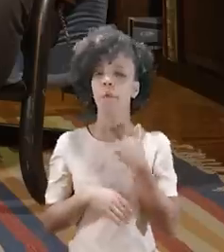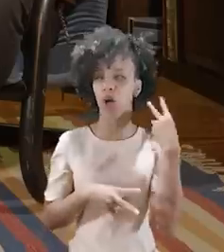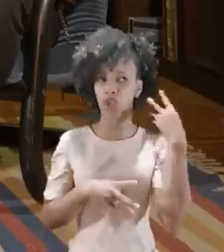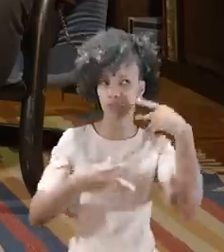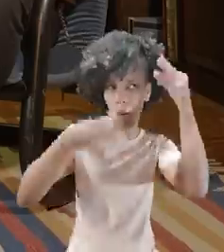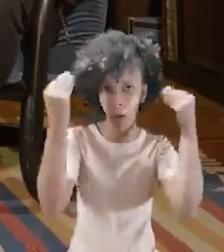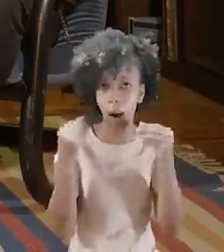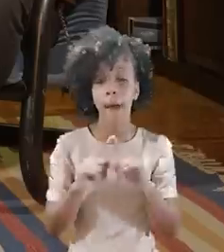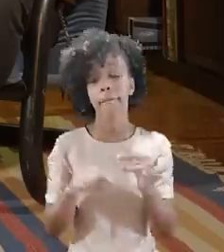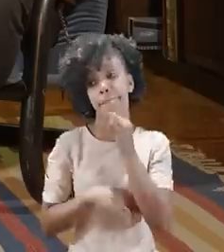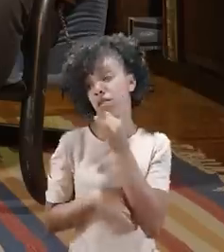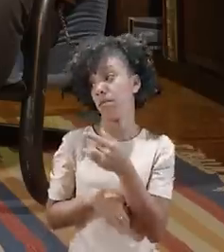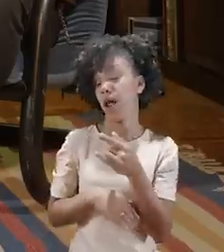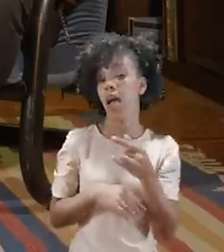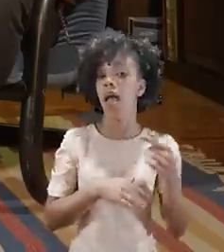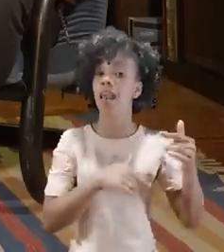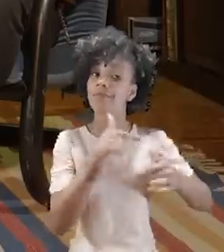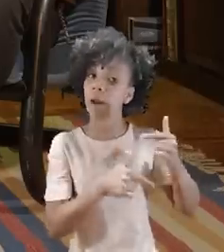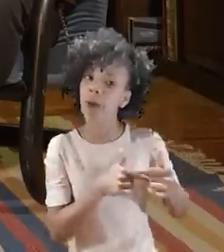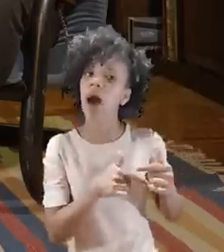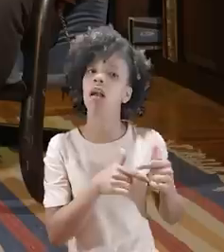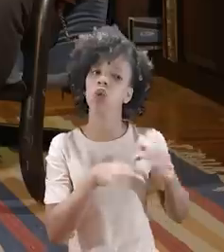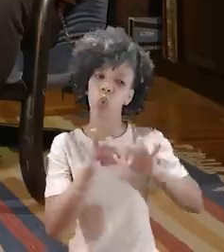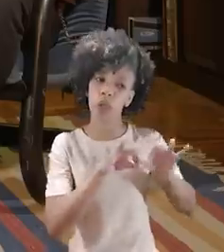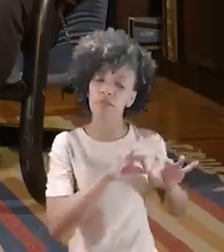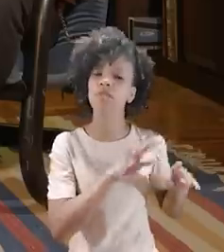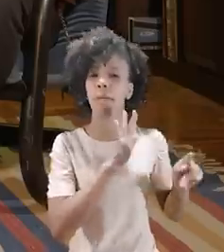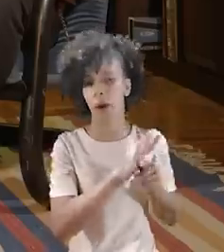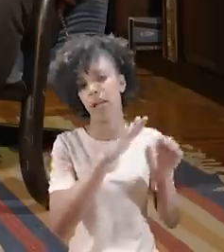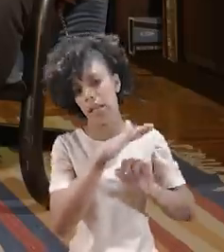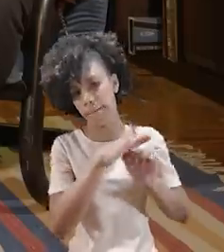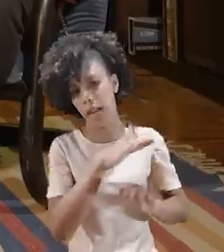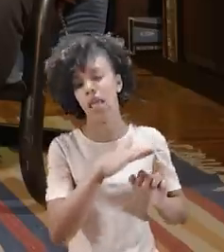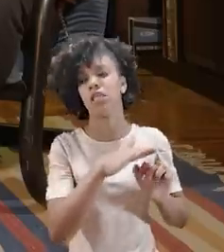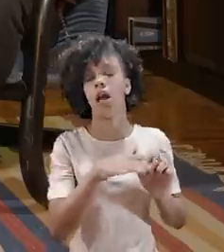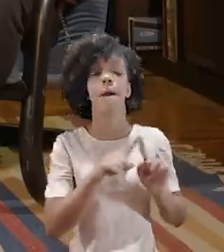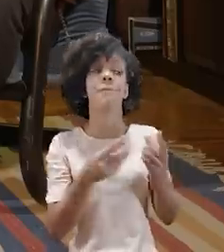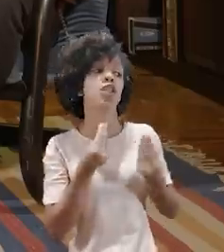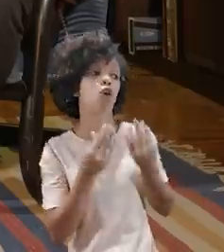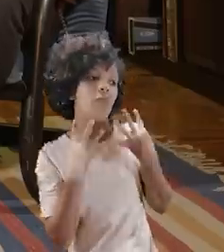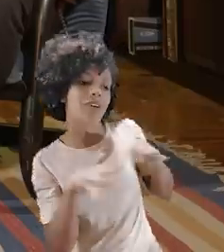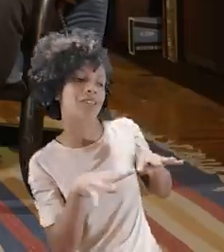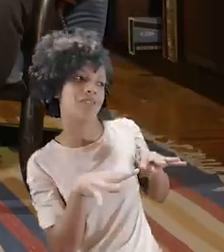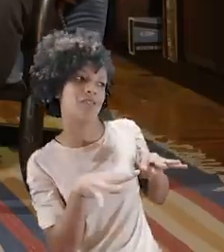com o cabelo cabelo bem mas assim é o que ele não trabalha para ele ele trabalha não às vezes ele pode ser um mas é como ele vai ser visto é eu achava do